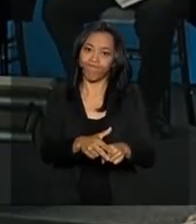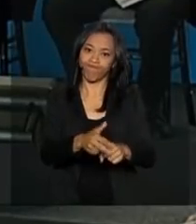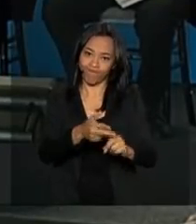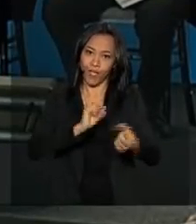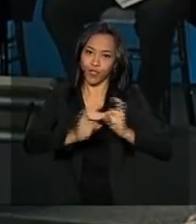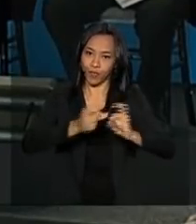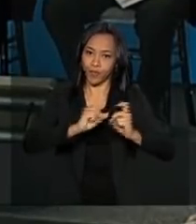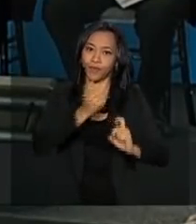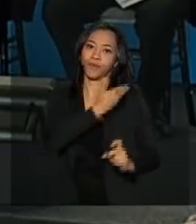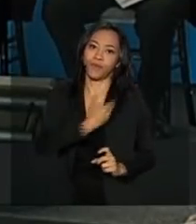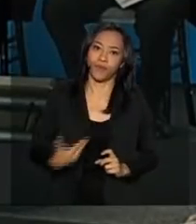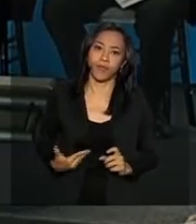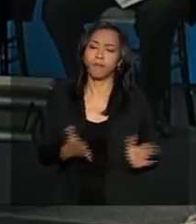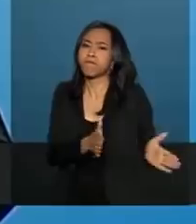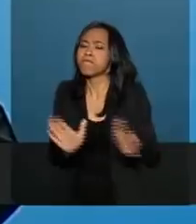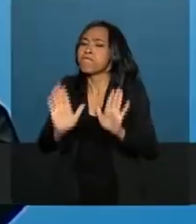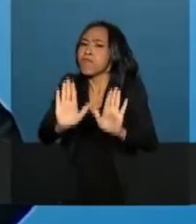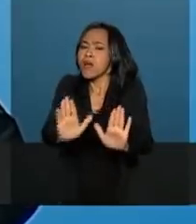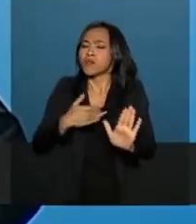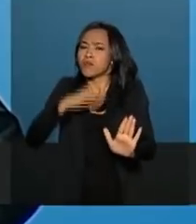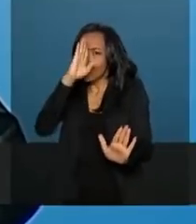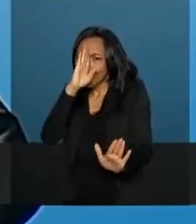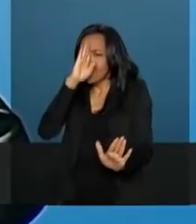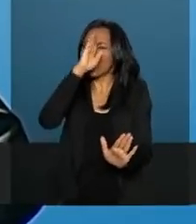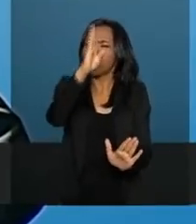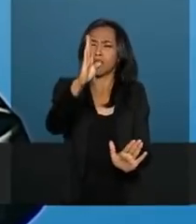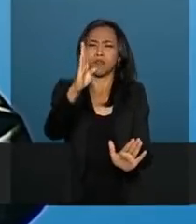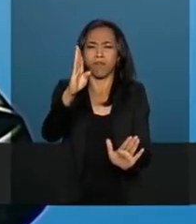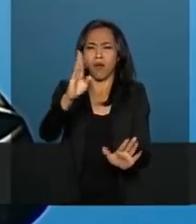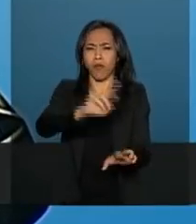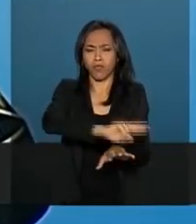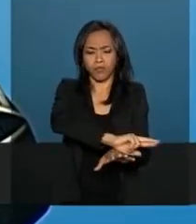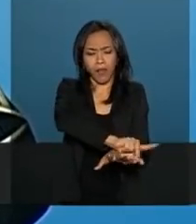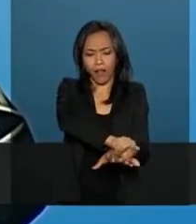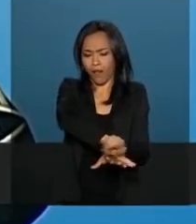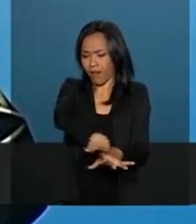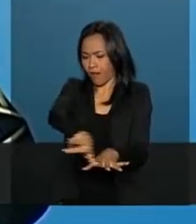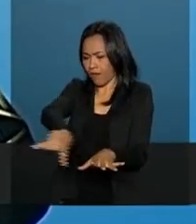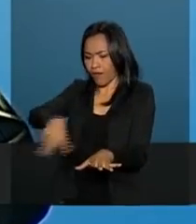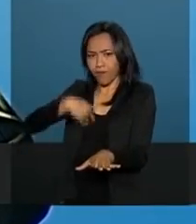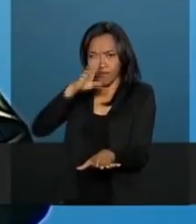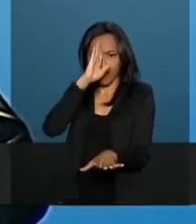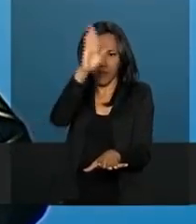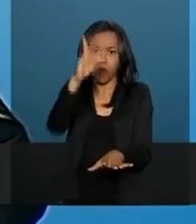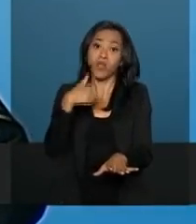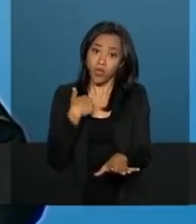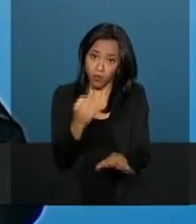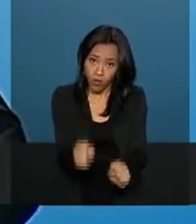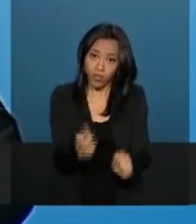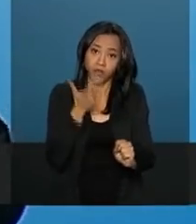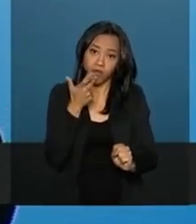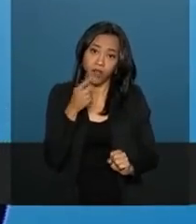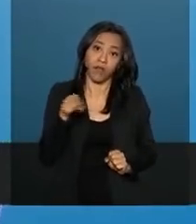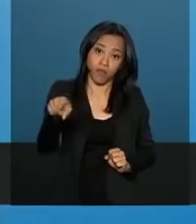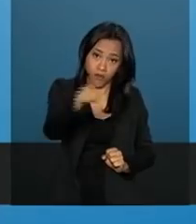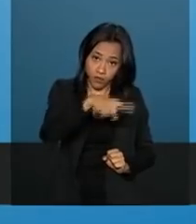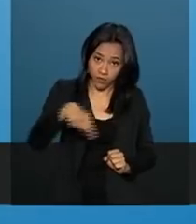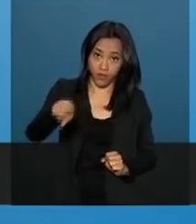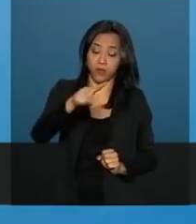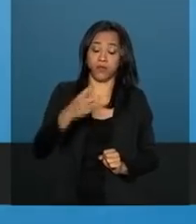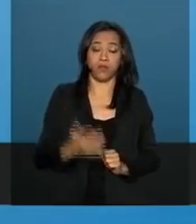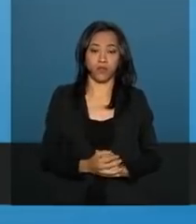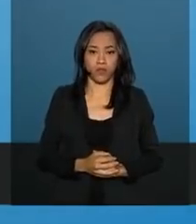o momento culminante, o ápice desta modernização, o momento em que eu posso dizer, em alto e bom